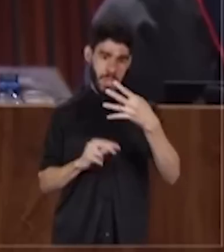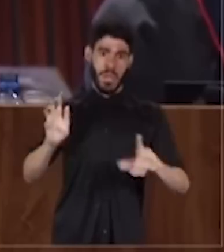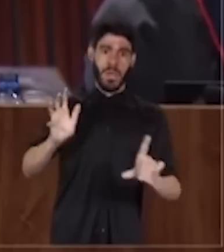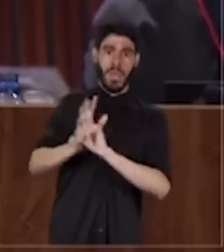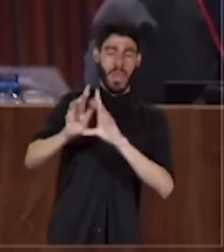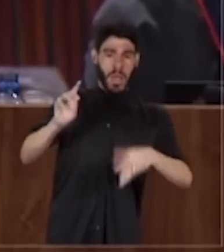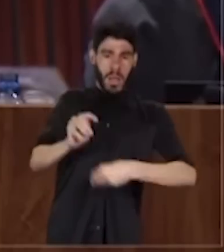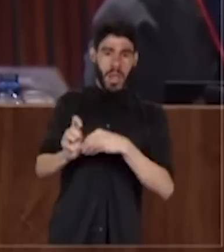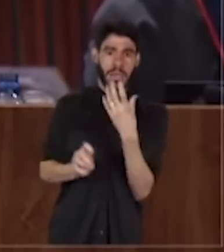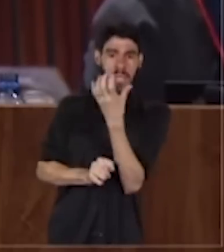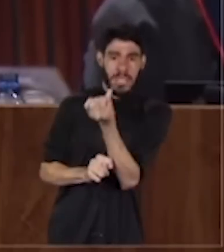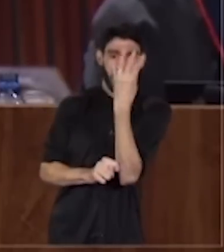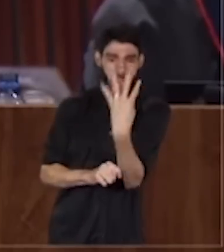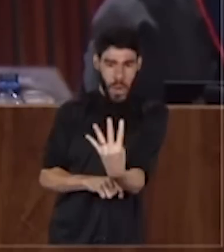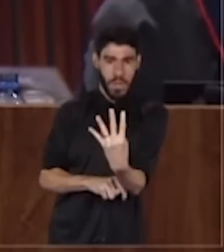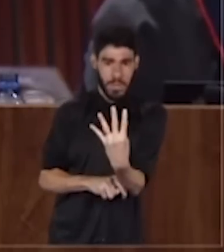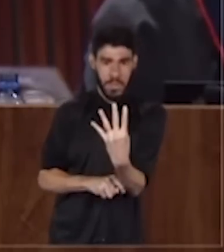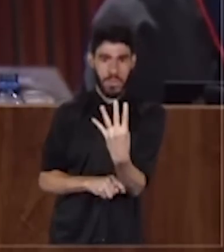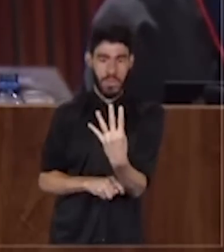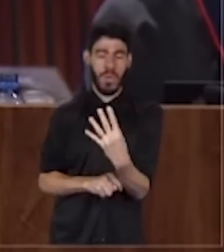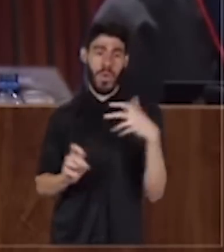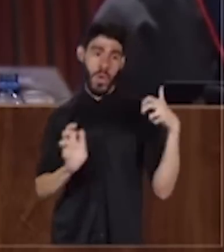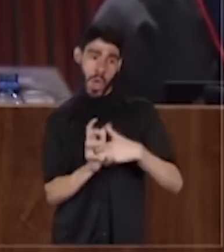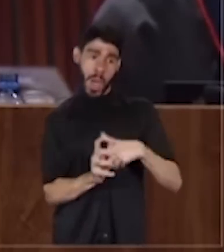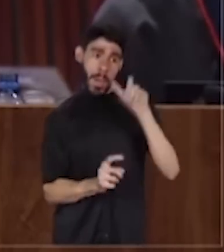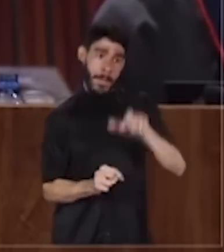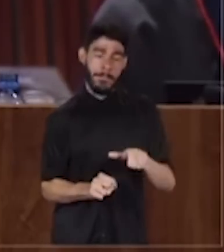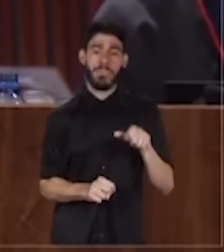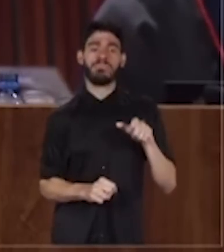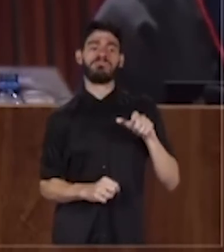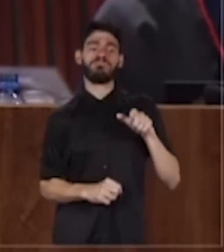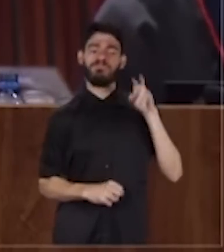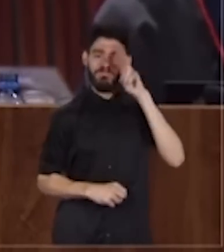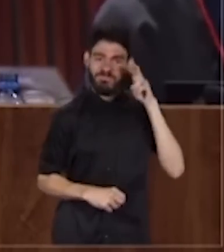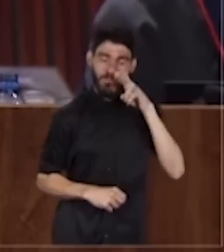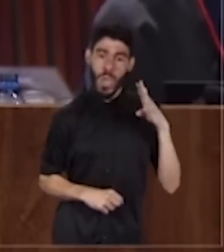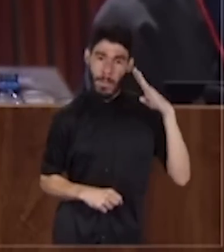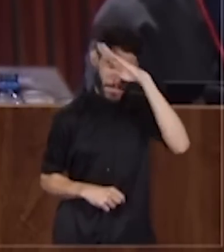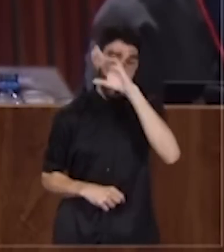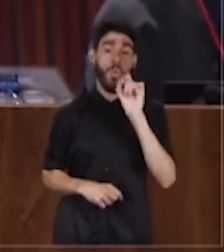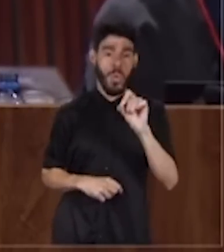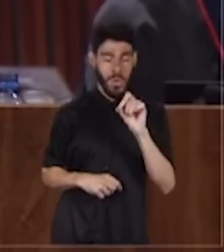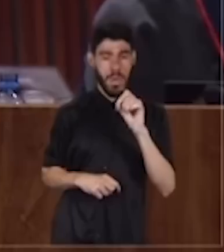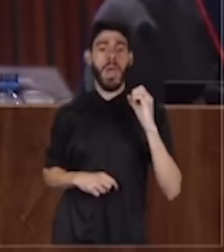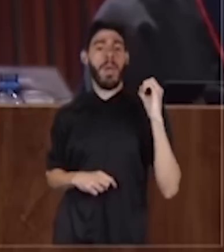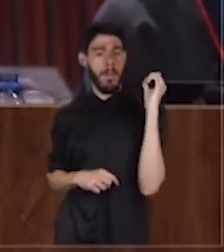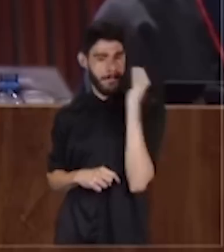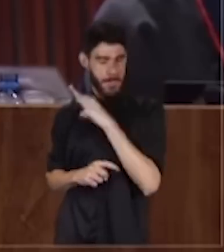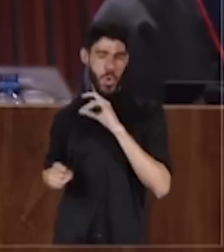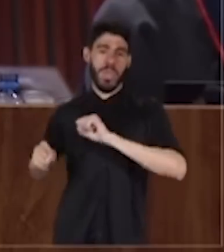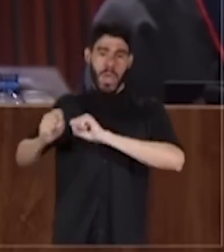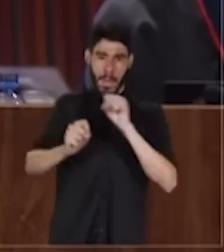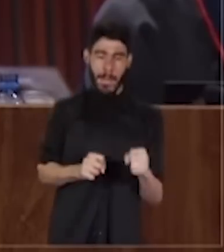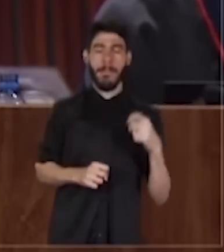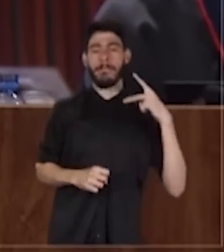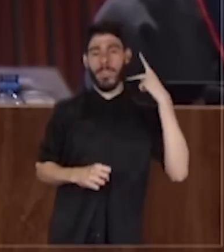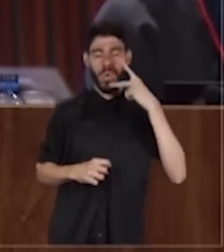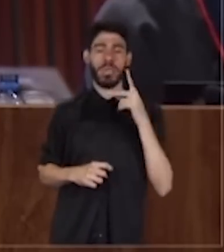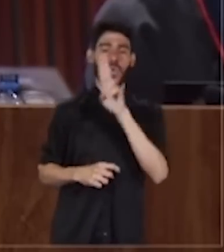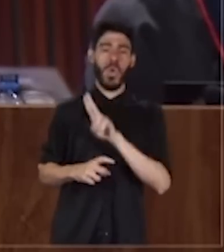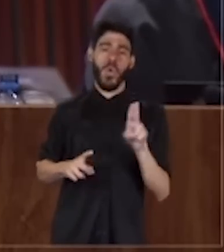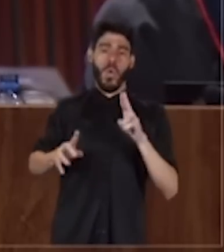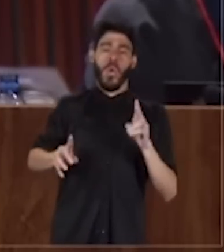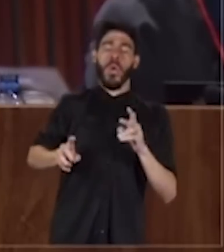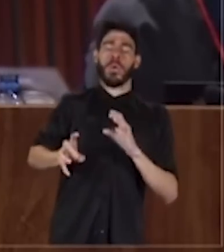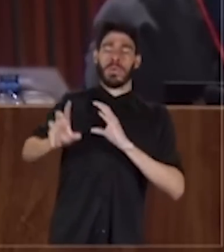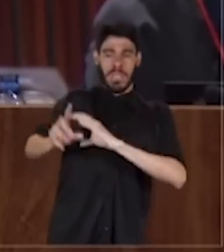Complementar 6490, e condenar o primeiro investigado, Jair Messias Bolsonaro, pela prática de abuso de poder político e de uso indevido de meios